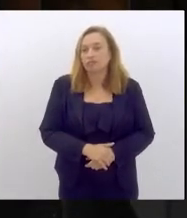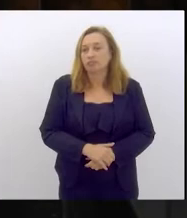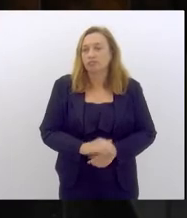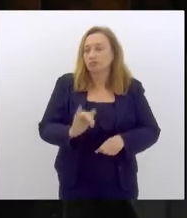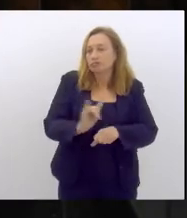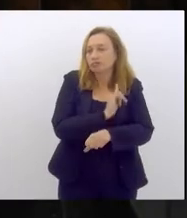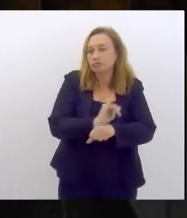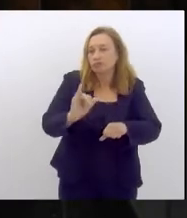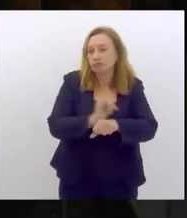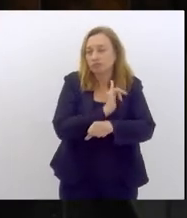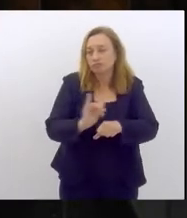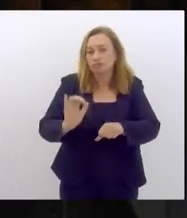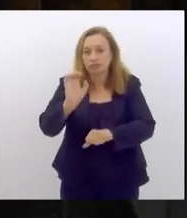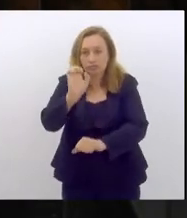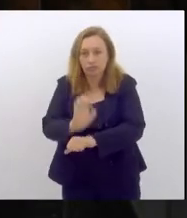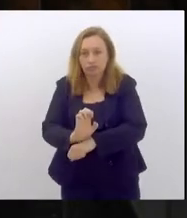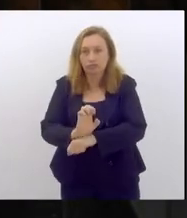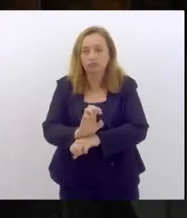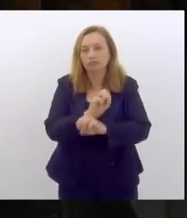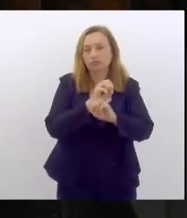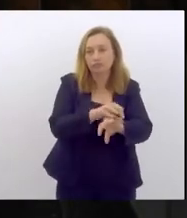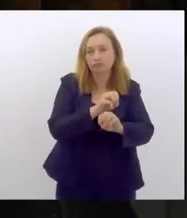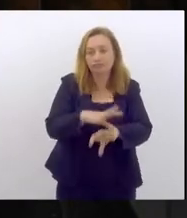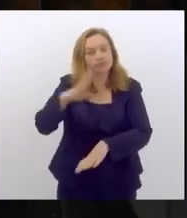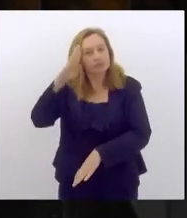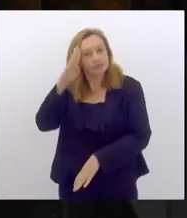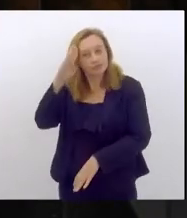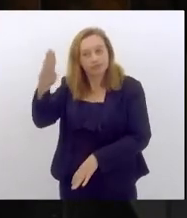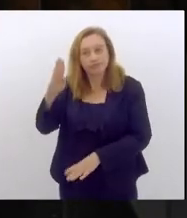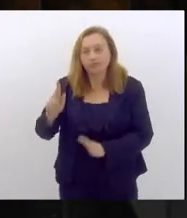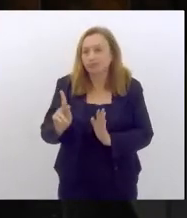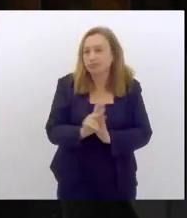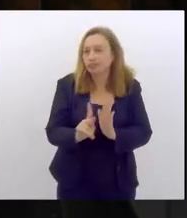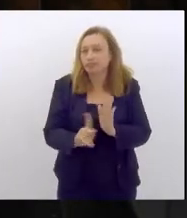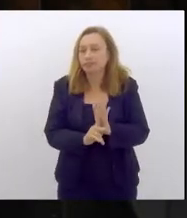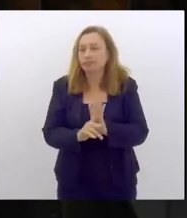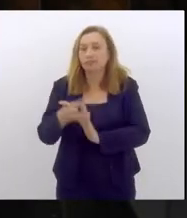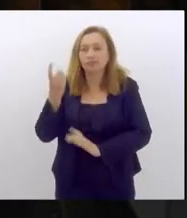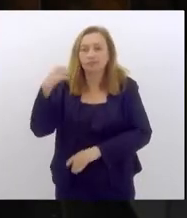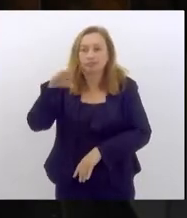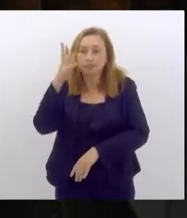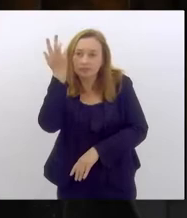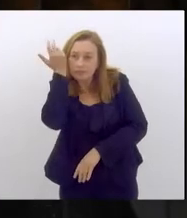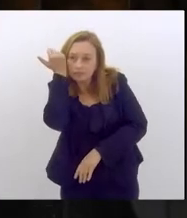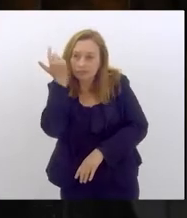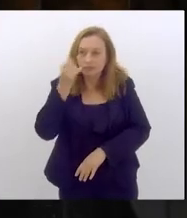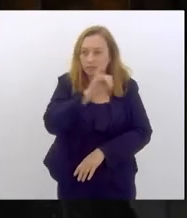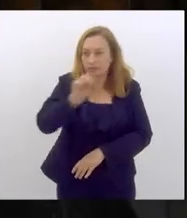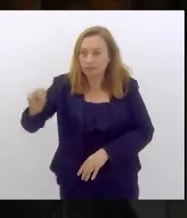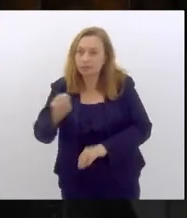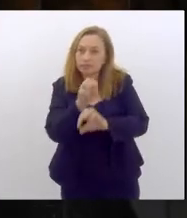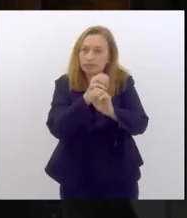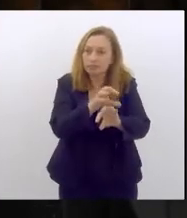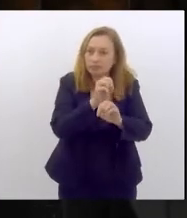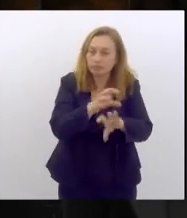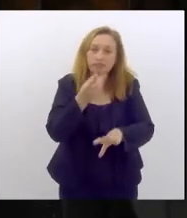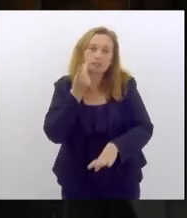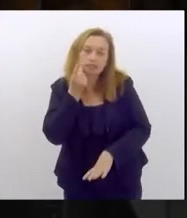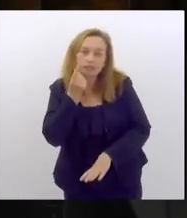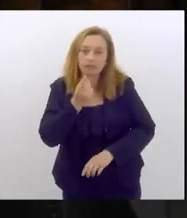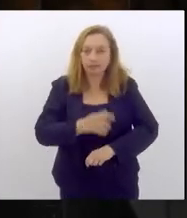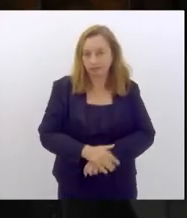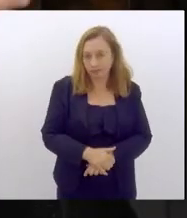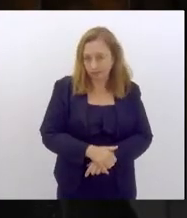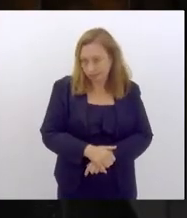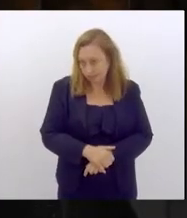articulação estadual na educação. E um dos principais projetos, deputado Leomar, foi o ICMS Educacional Cearense, que